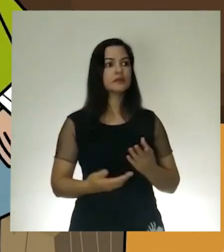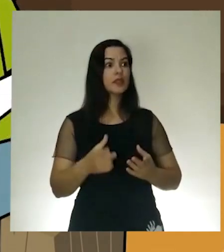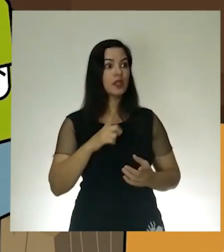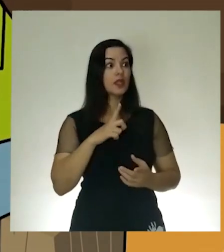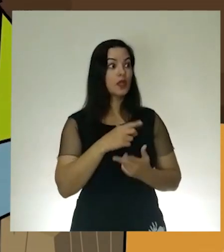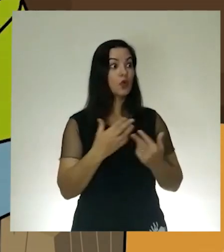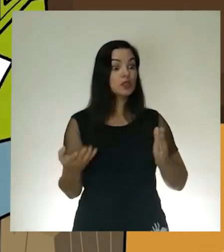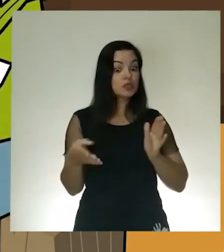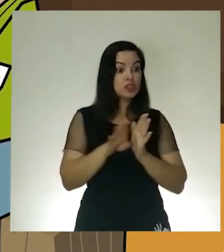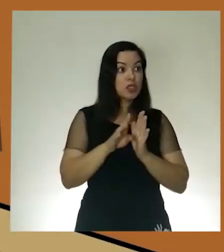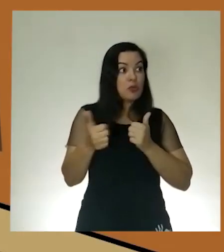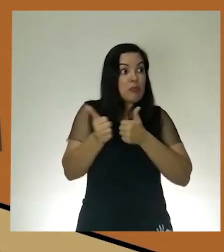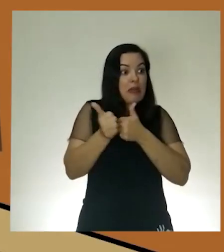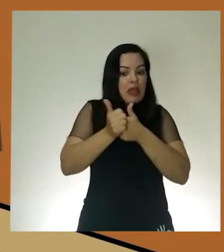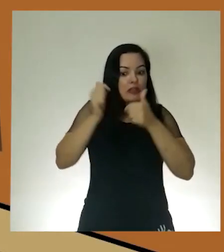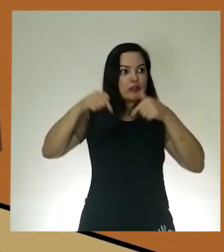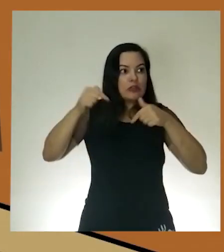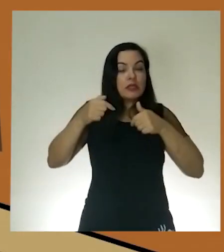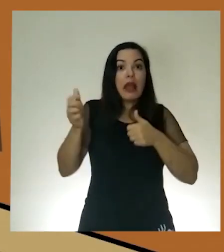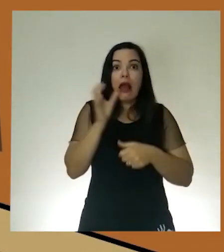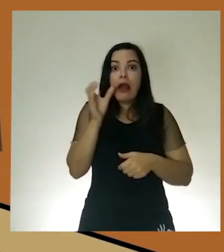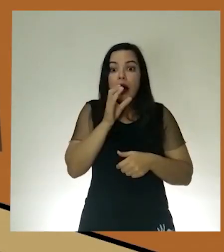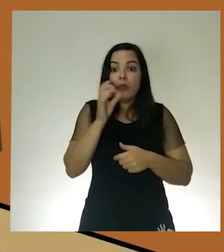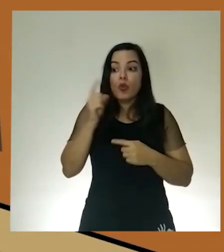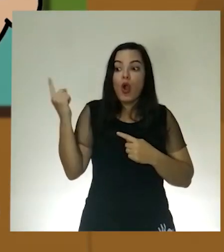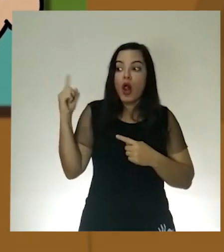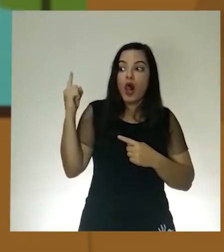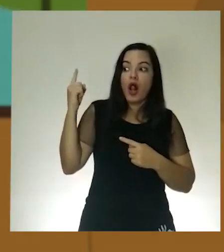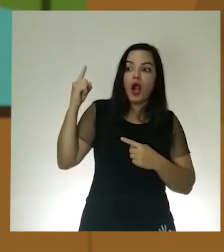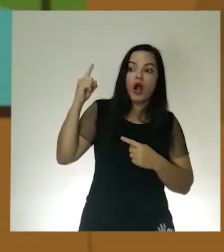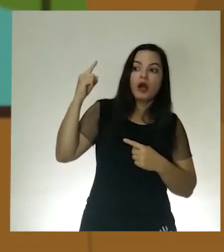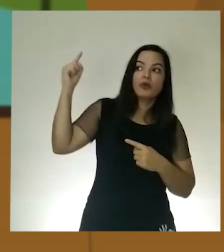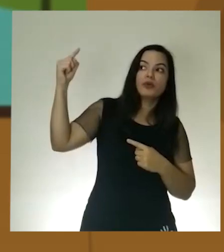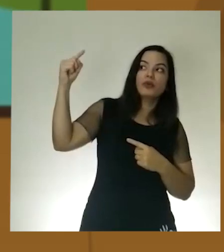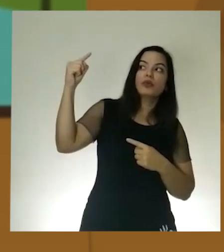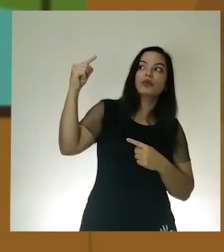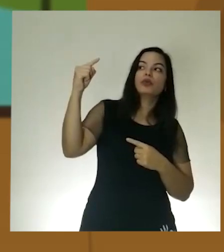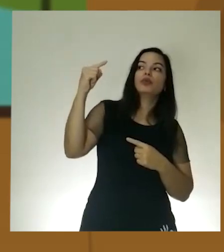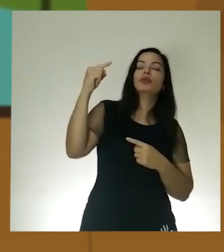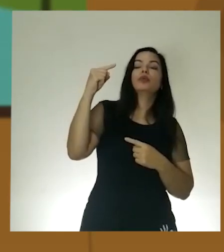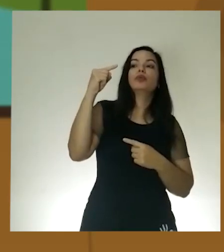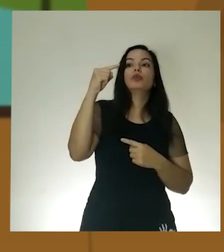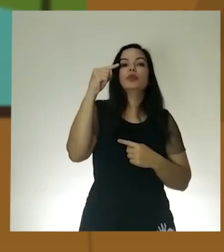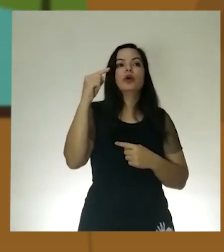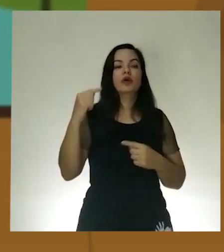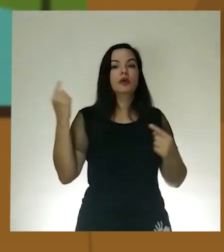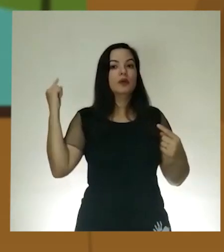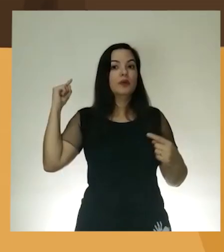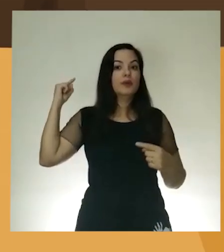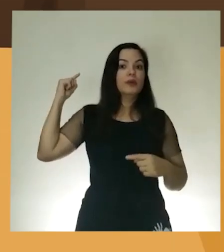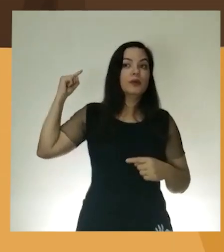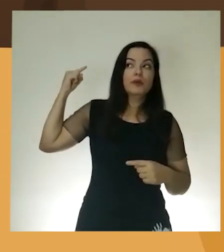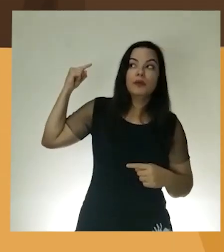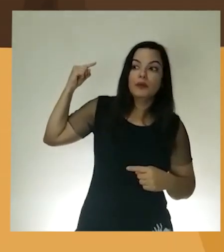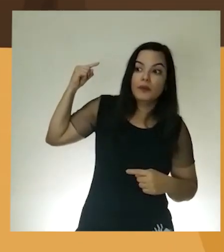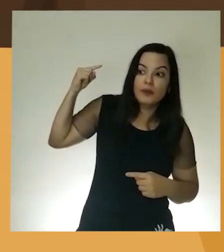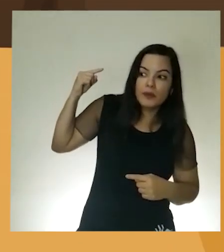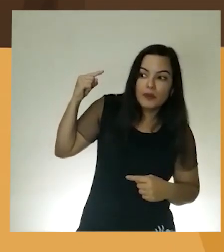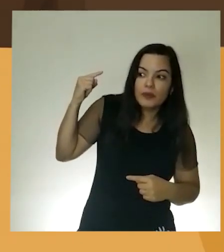Ei, tem alguma coisa vindo pra cá. Tá vindo rápido demais. É um foguete.